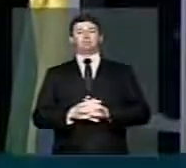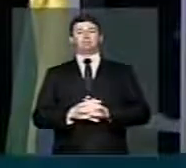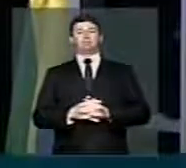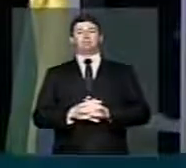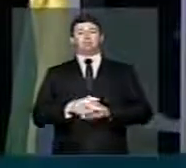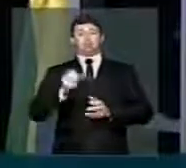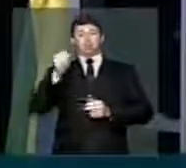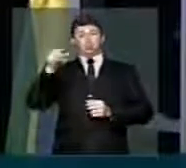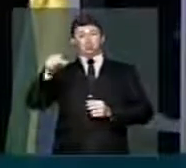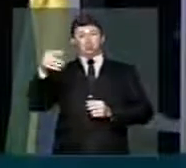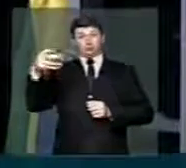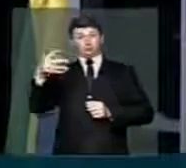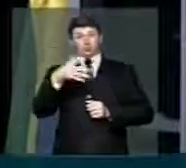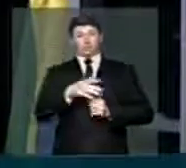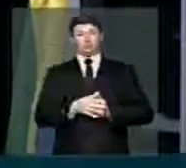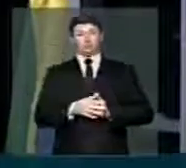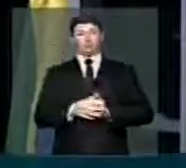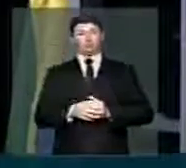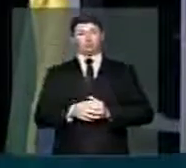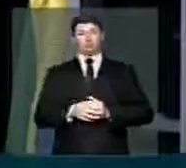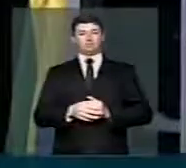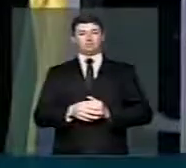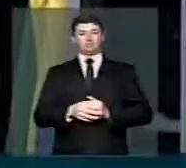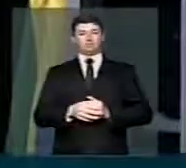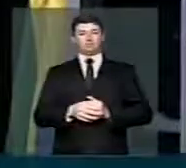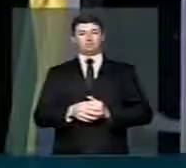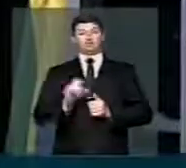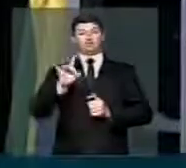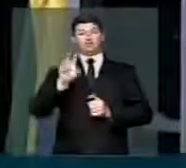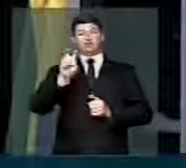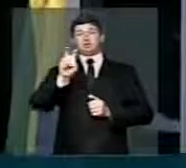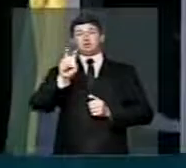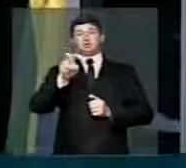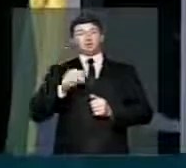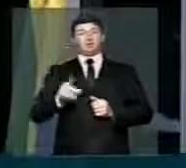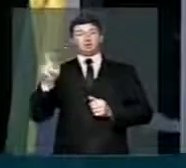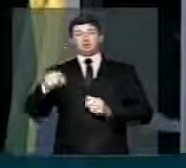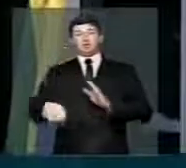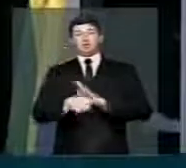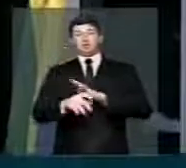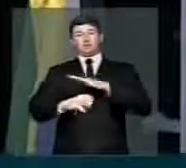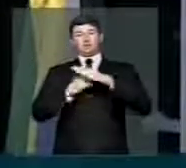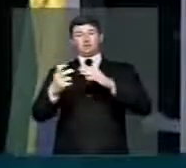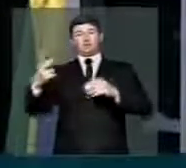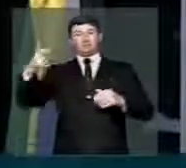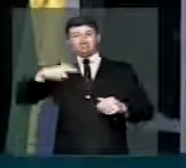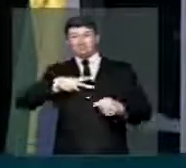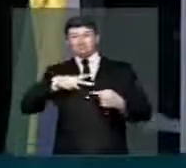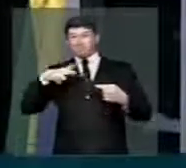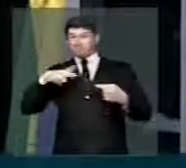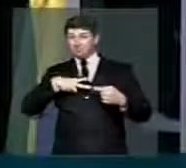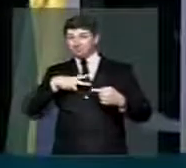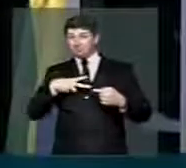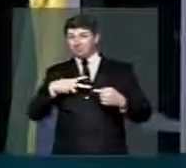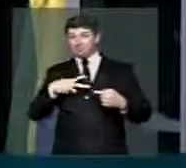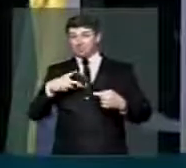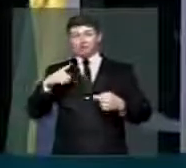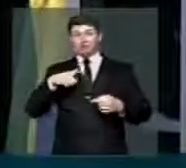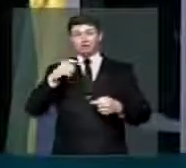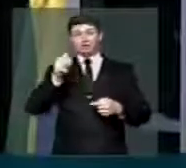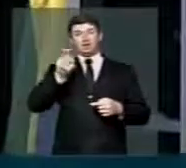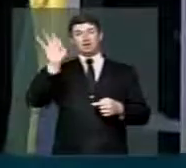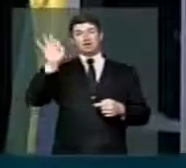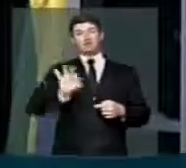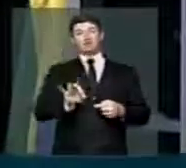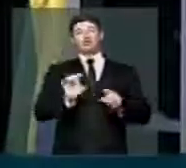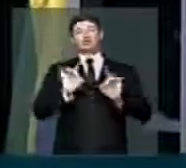Desses 8,4%, senhor presidente, praticamente 5% advém do setor privado, onde nós temos 15%